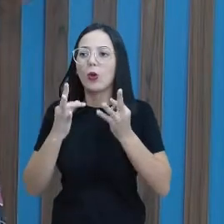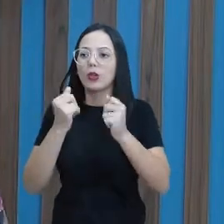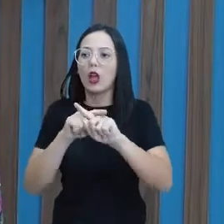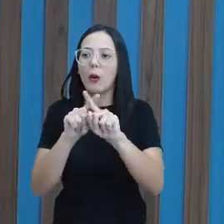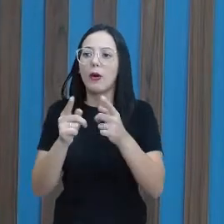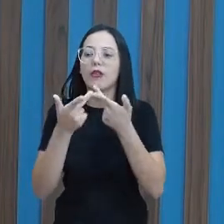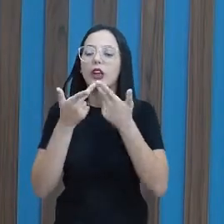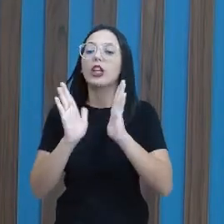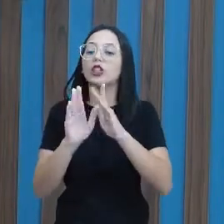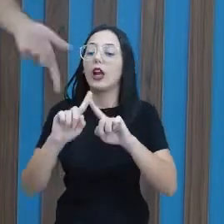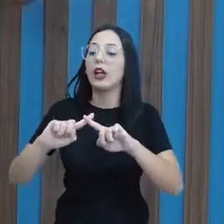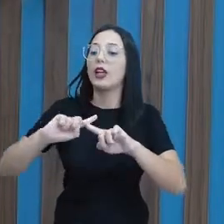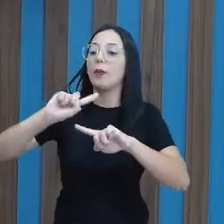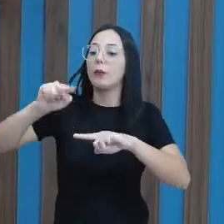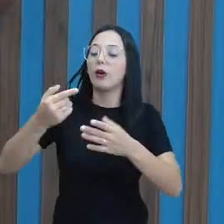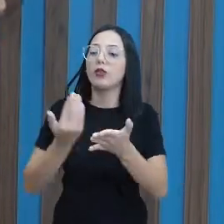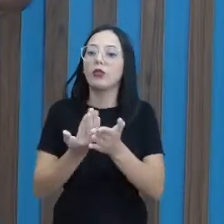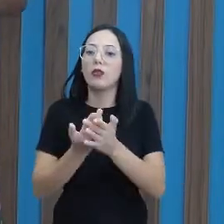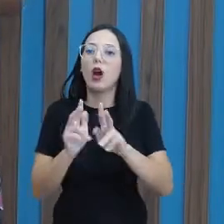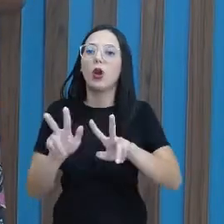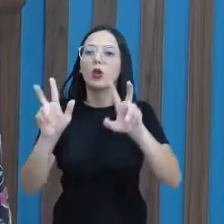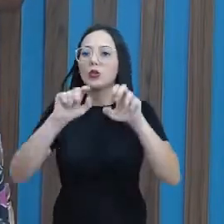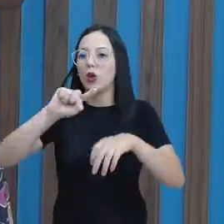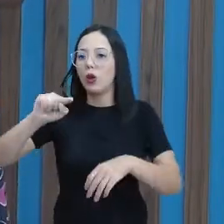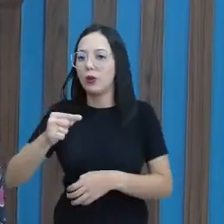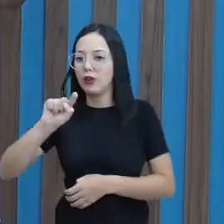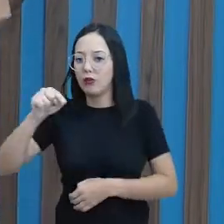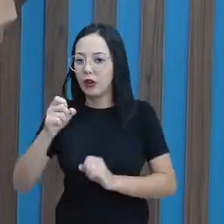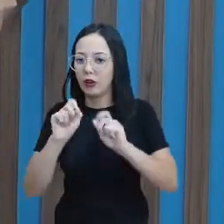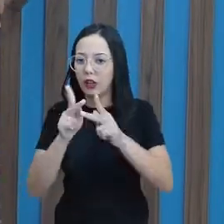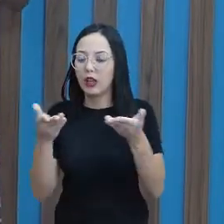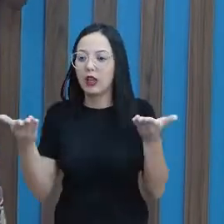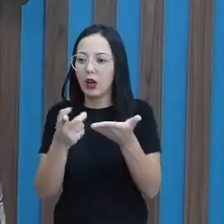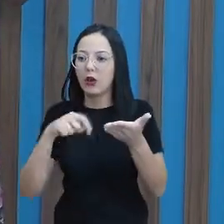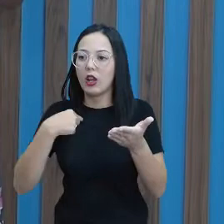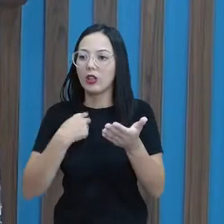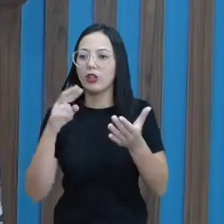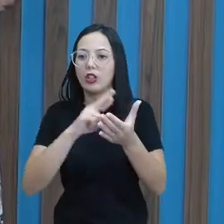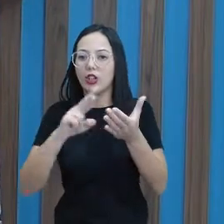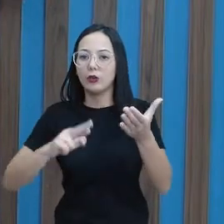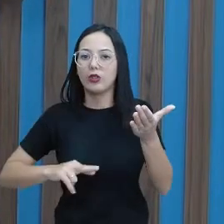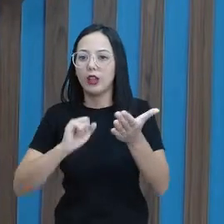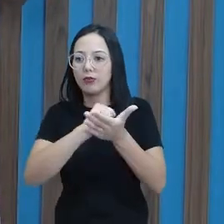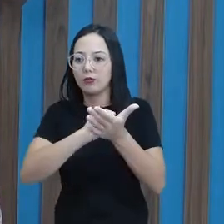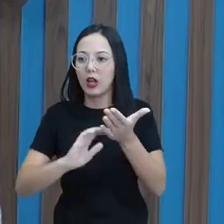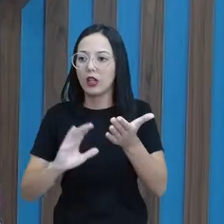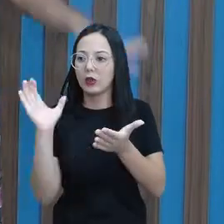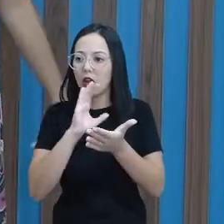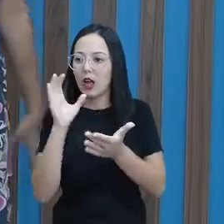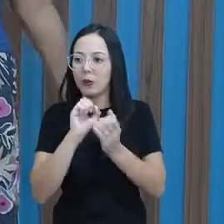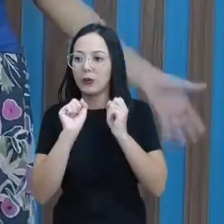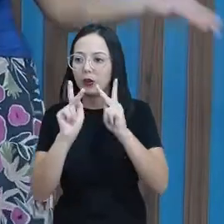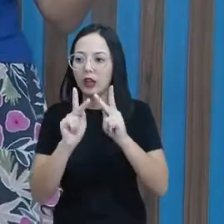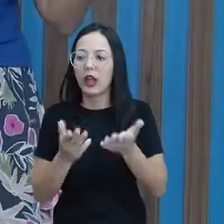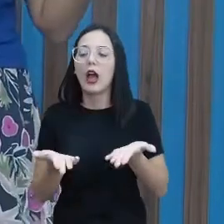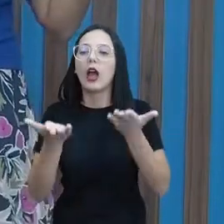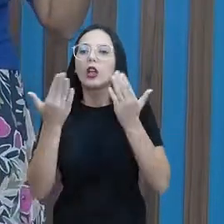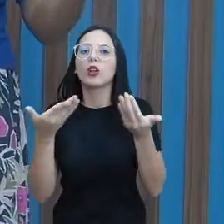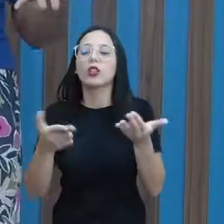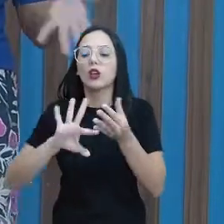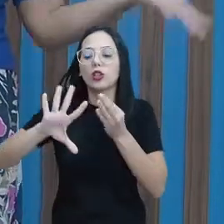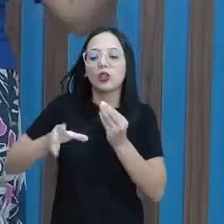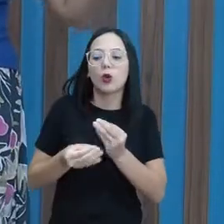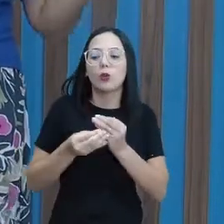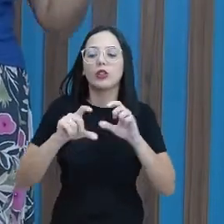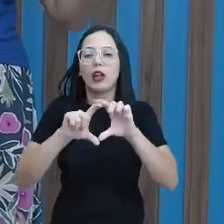disse que a nossa próxima aula é que será sobre vírgula. E aí, vamos fazer um exercíciozinho rápido. Ó, vamos completar as